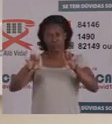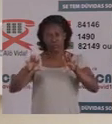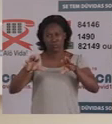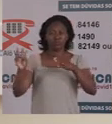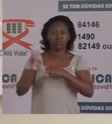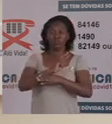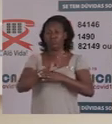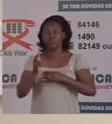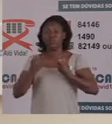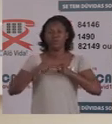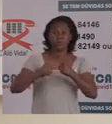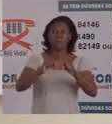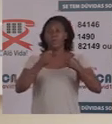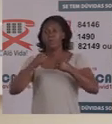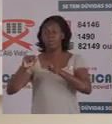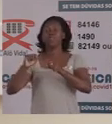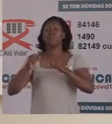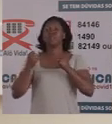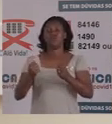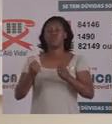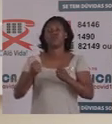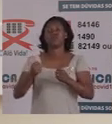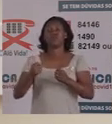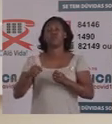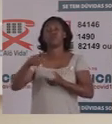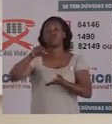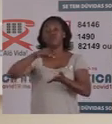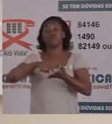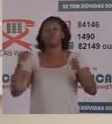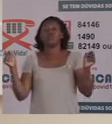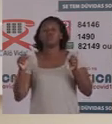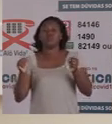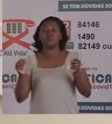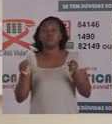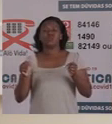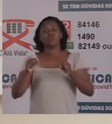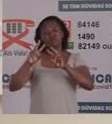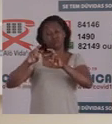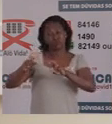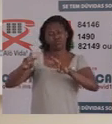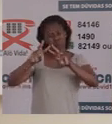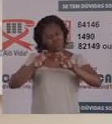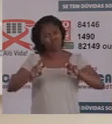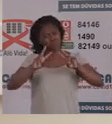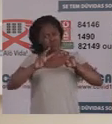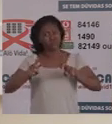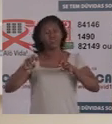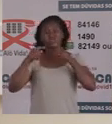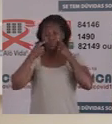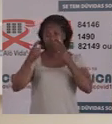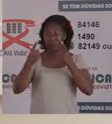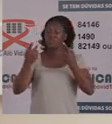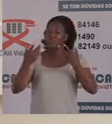ativa dá-nos esse termômetro ao nível das unidades sanitárias para nós sabermos se já aparecem ou não casos de